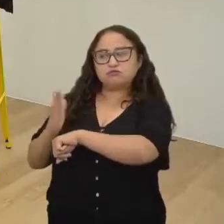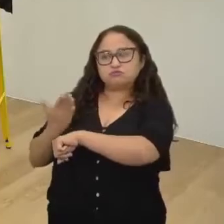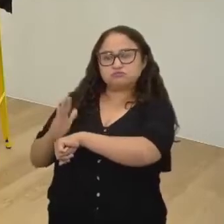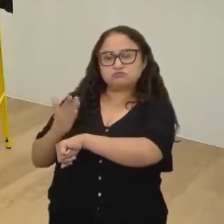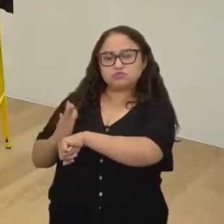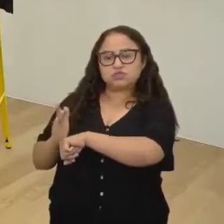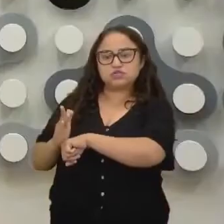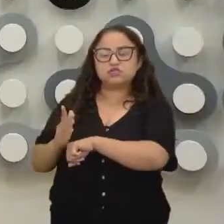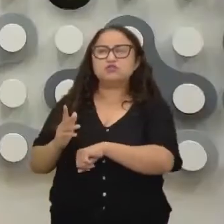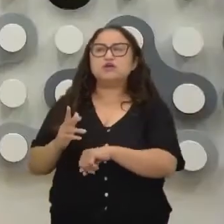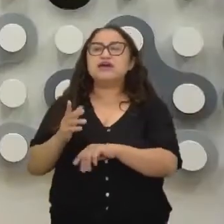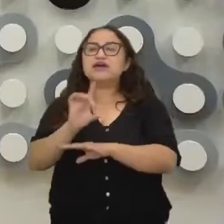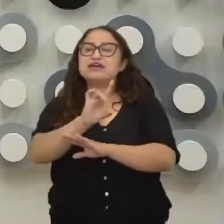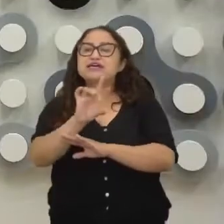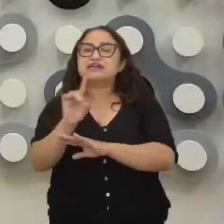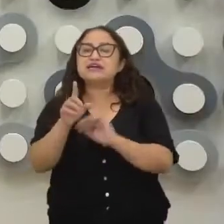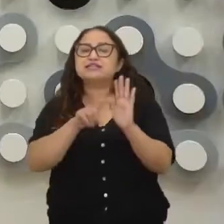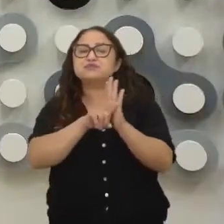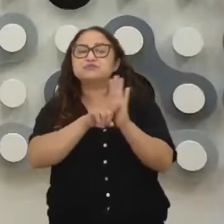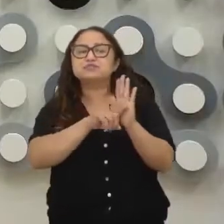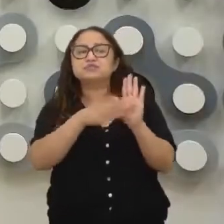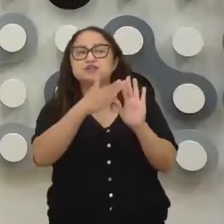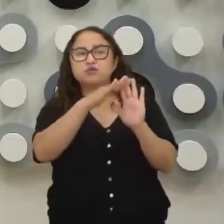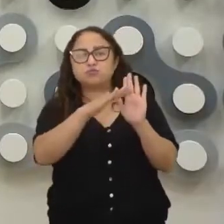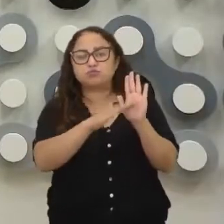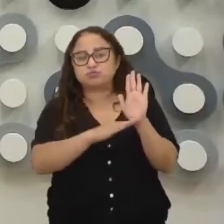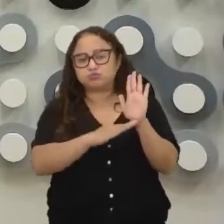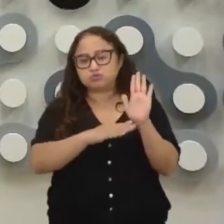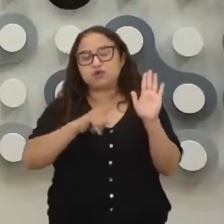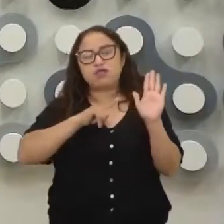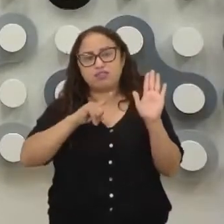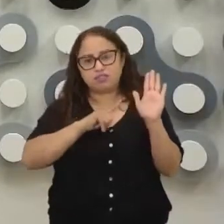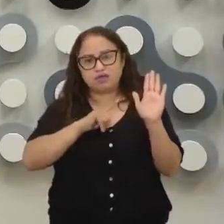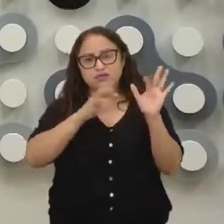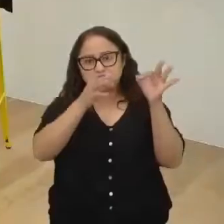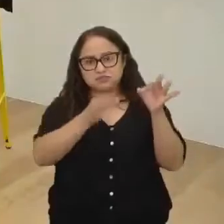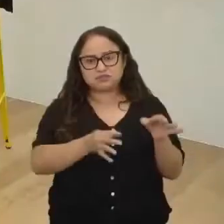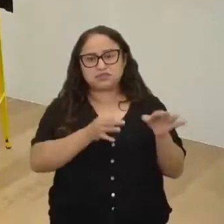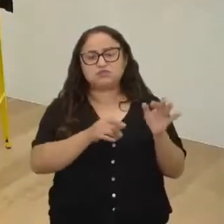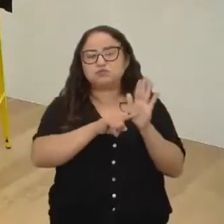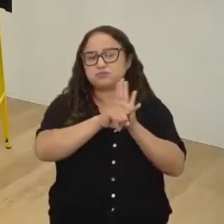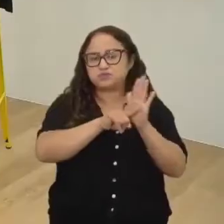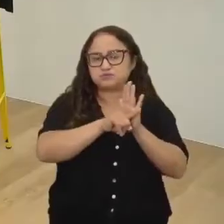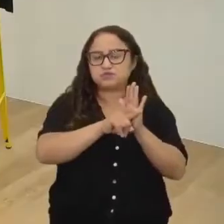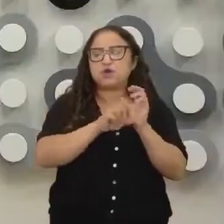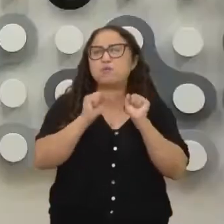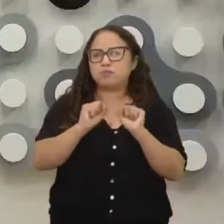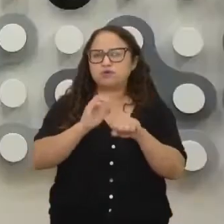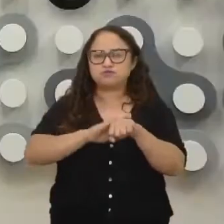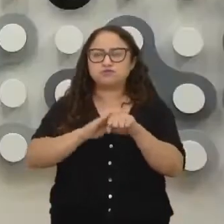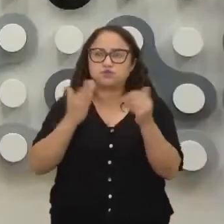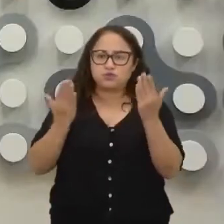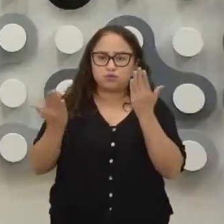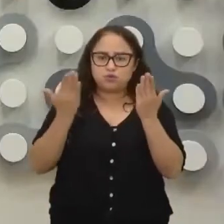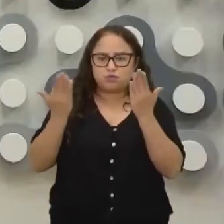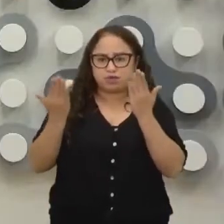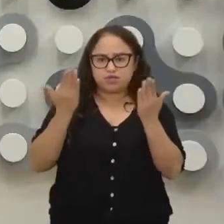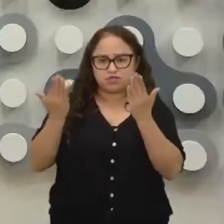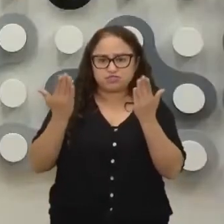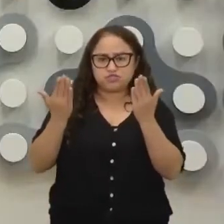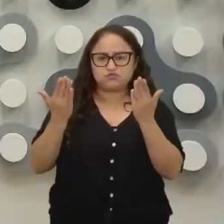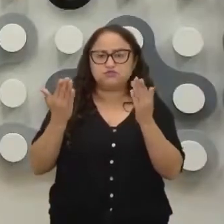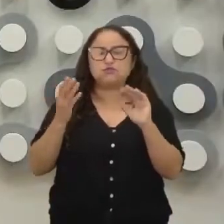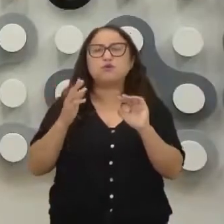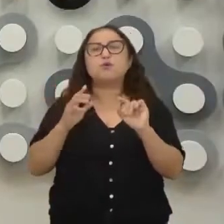cada pesquisador tem o seu protocolo também para pesquisa. Porque eu posso fazer o que você disse, que é o comparativo, embora sejam